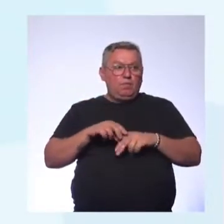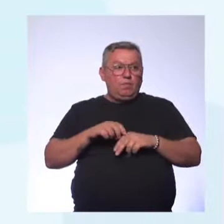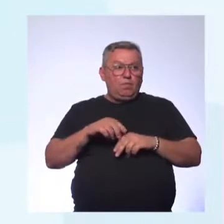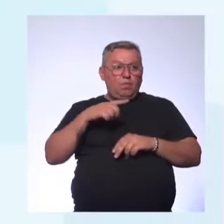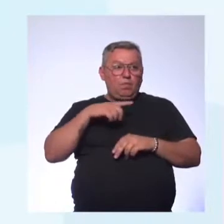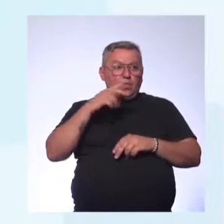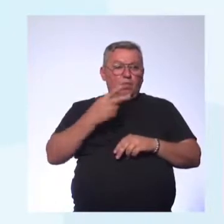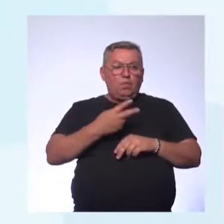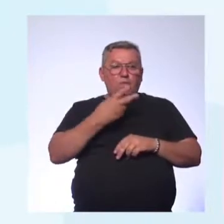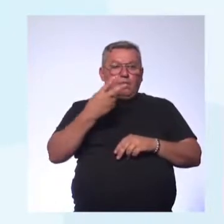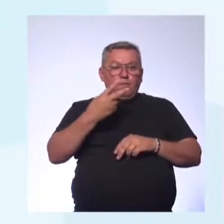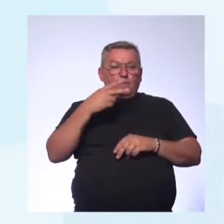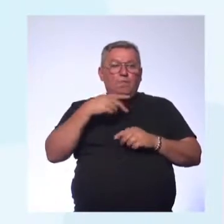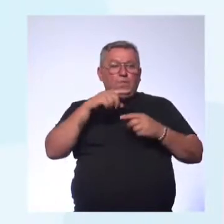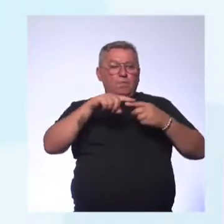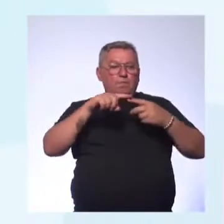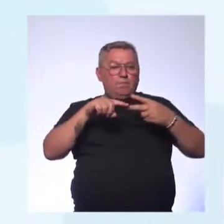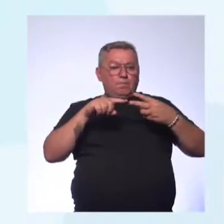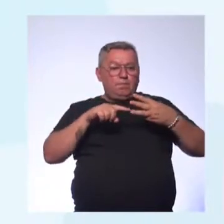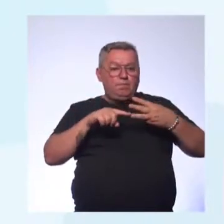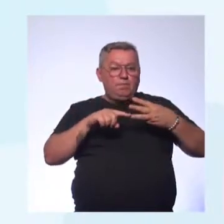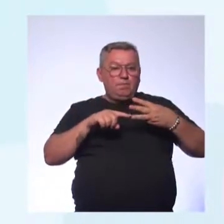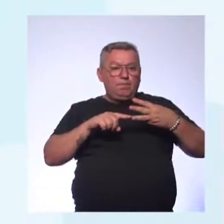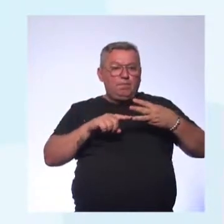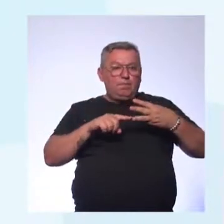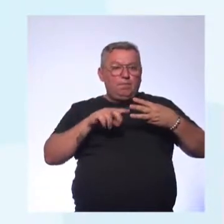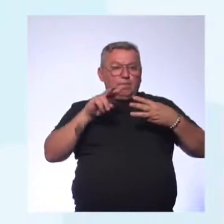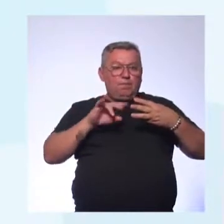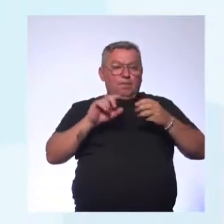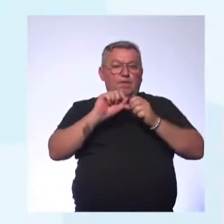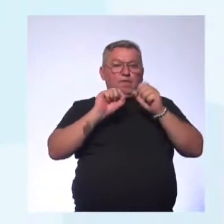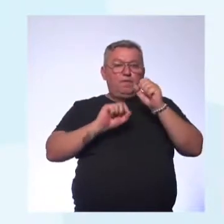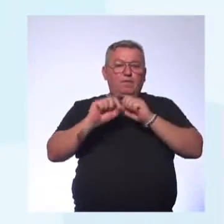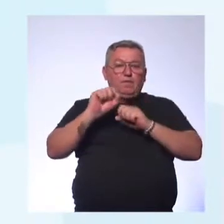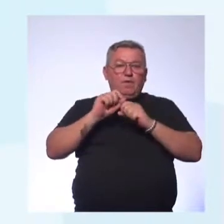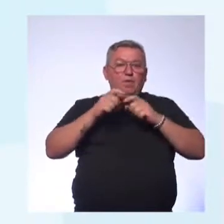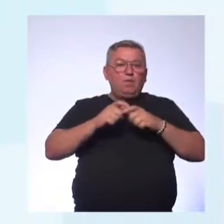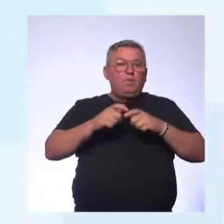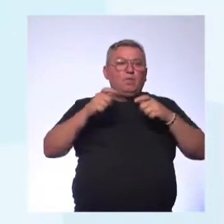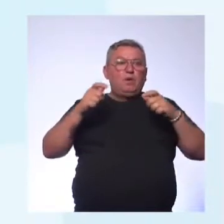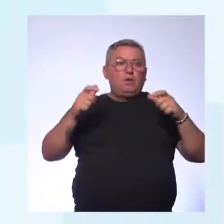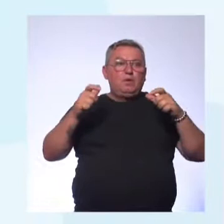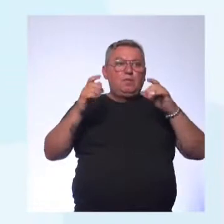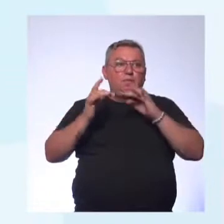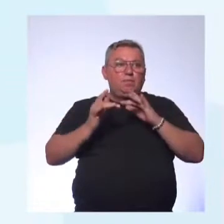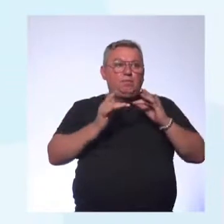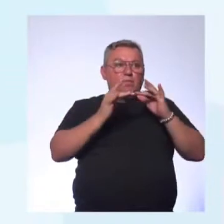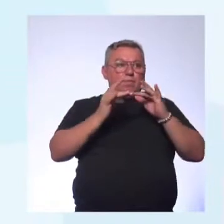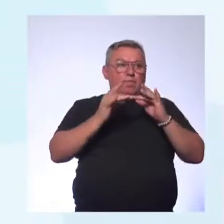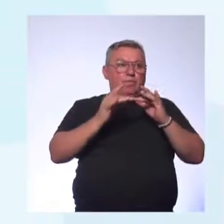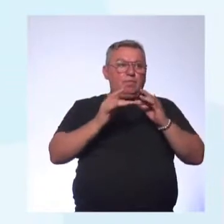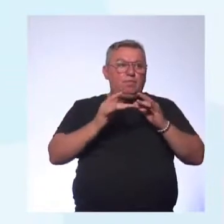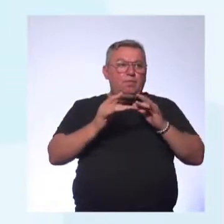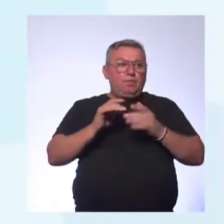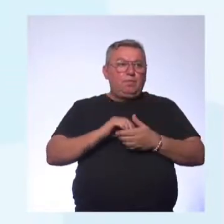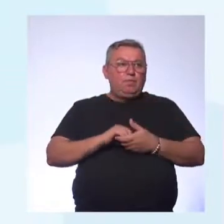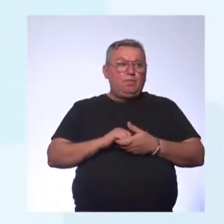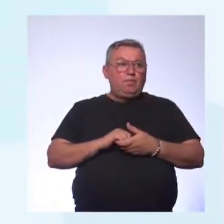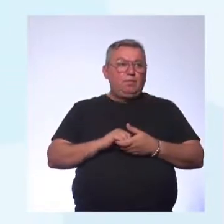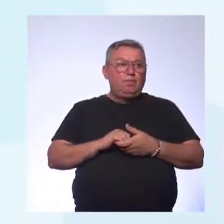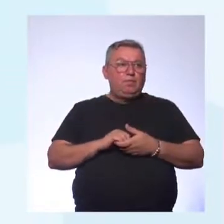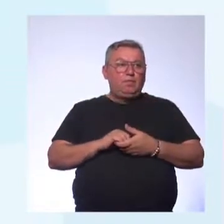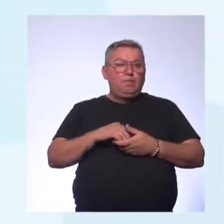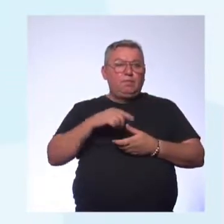entre esses três elementos químicos que o hidrogênio vai ter a maior interação entre as moléculas